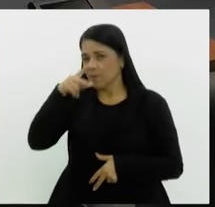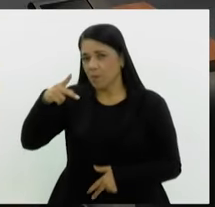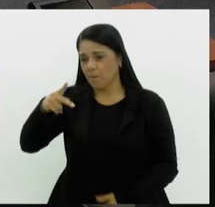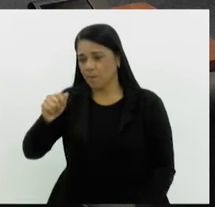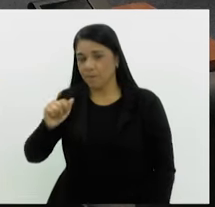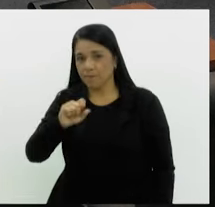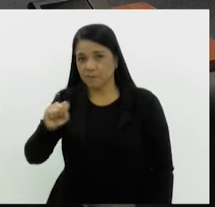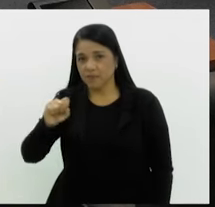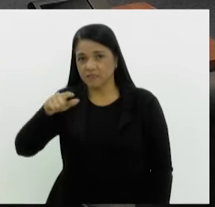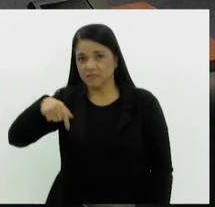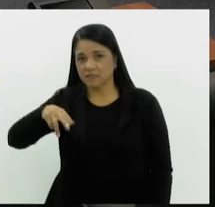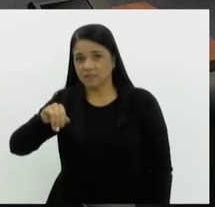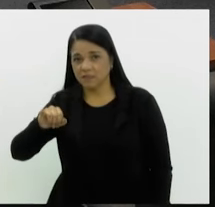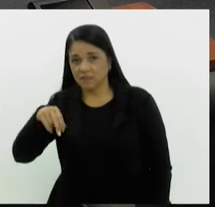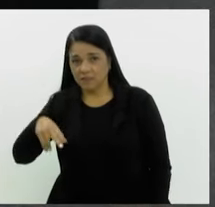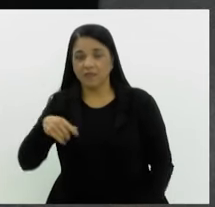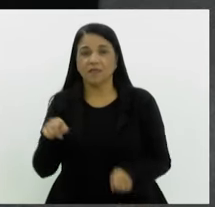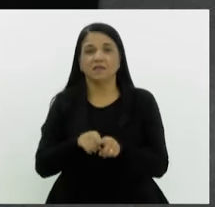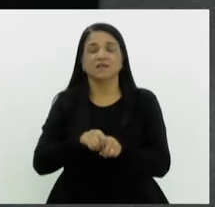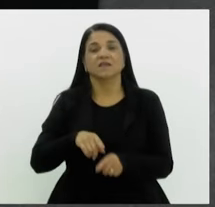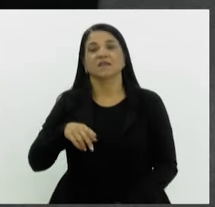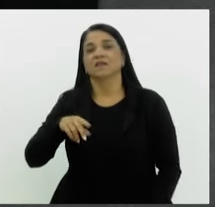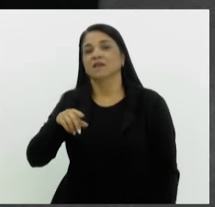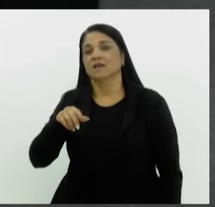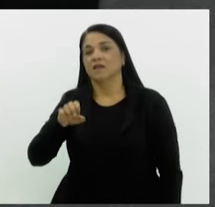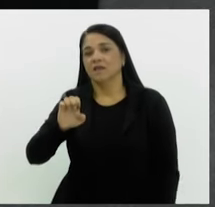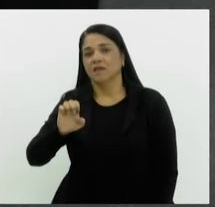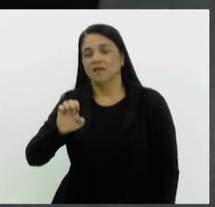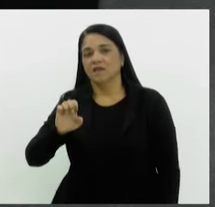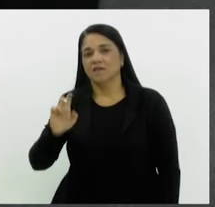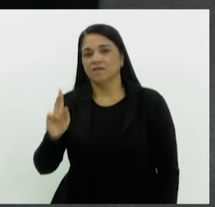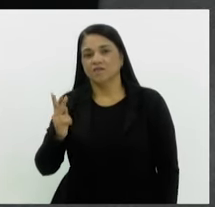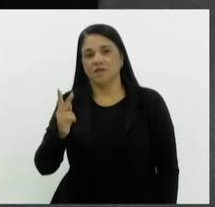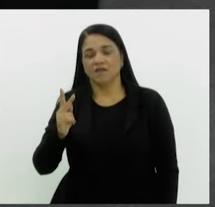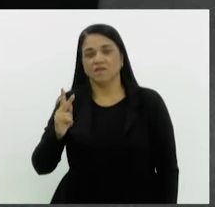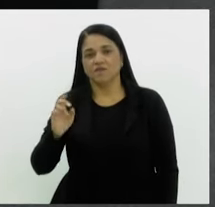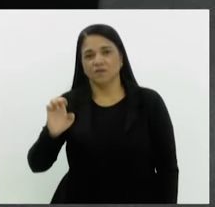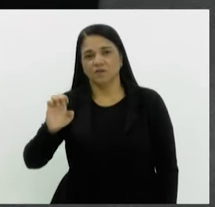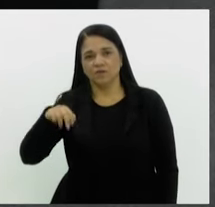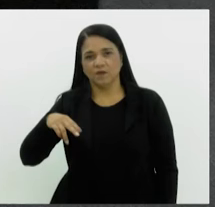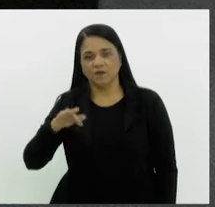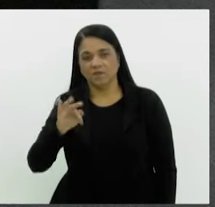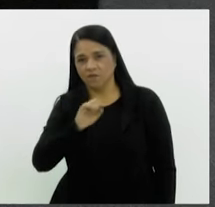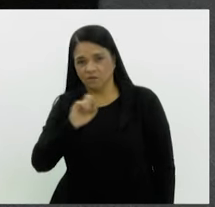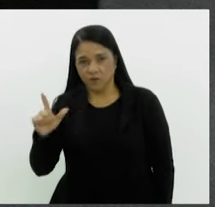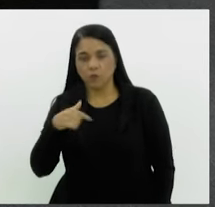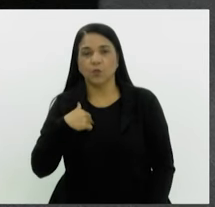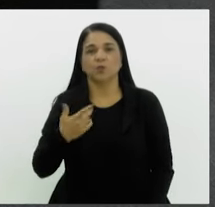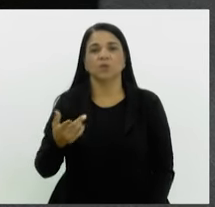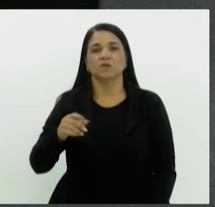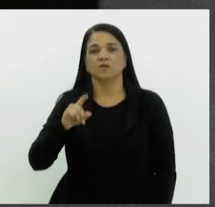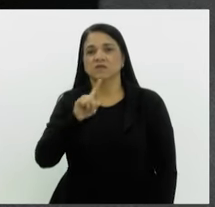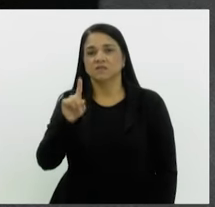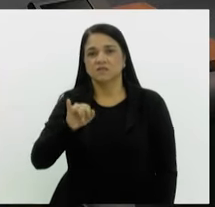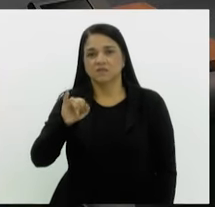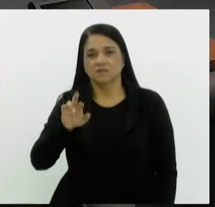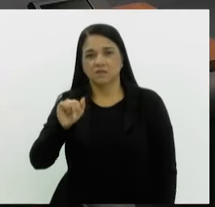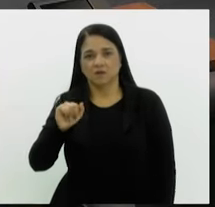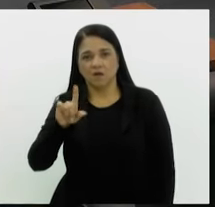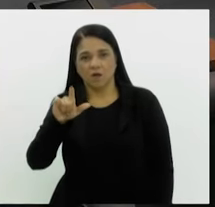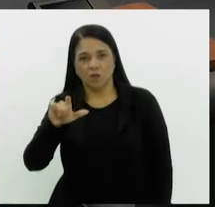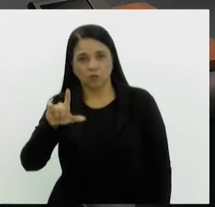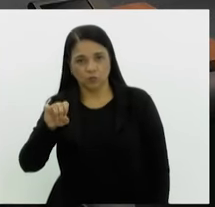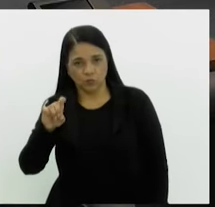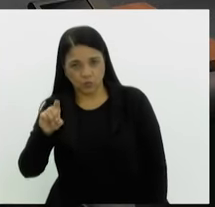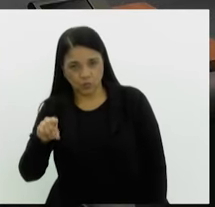Pasquim... De Renfio, Ziraldo... Ivan Lessa, Bilô Fernandes... Marcou época na